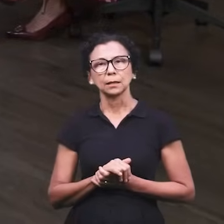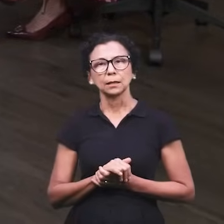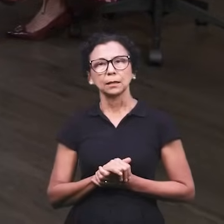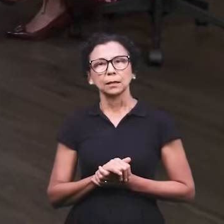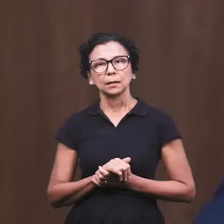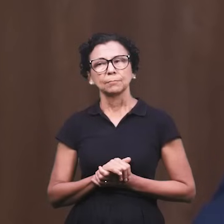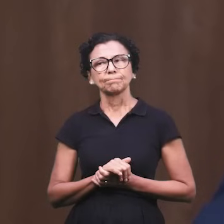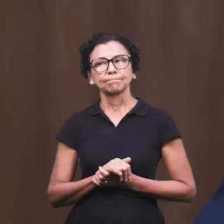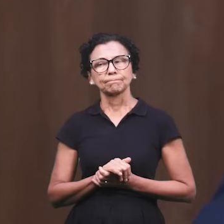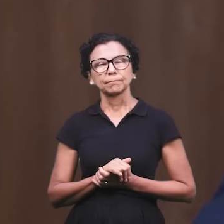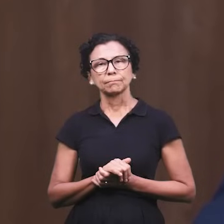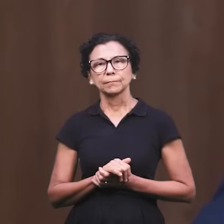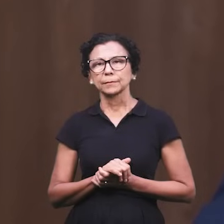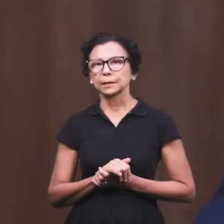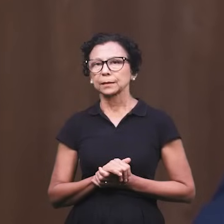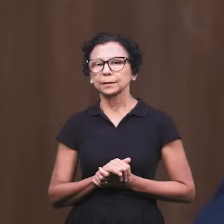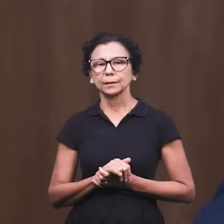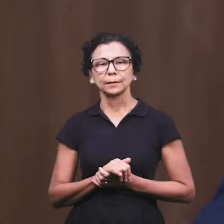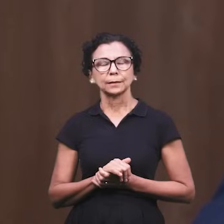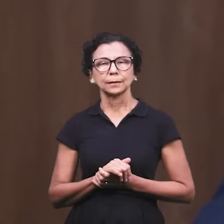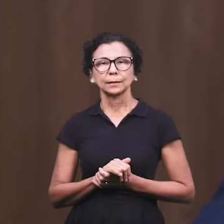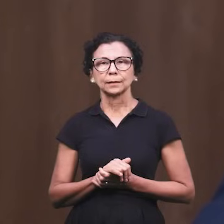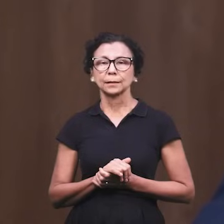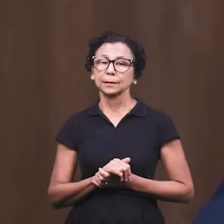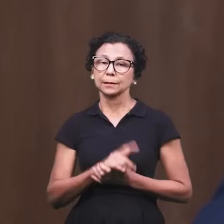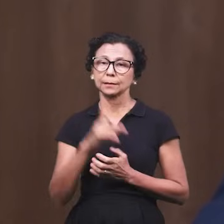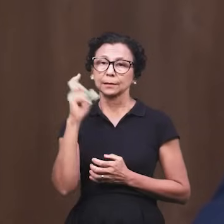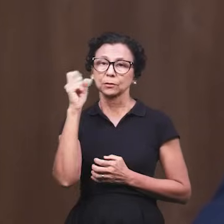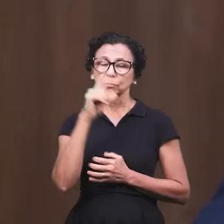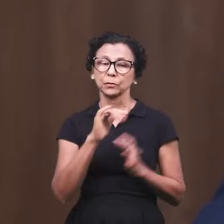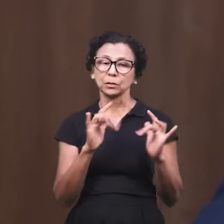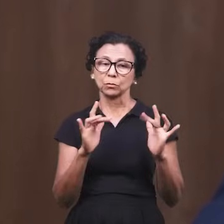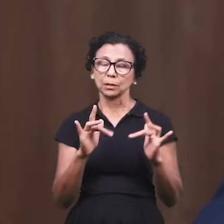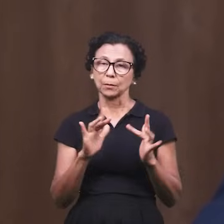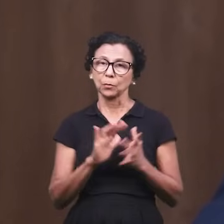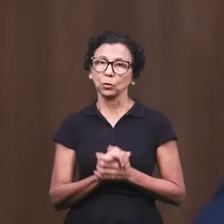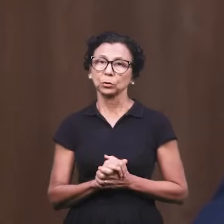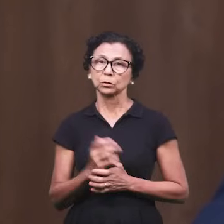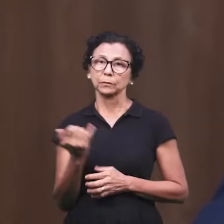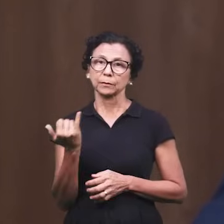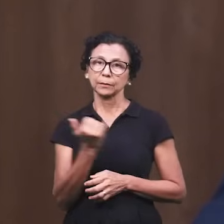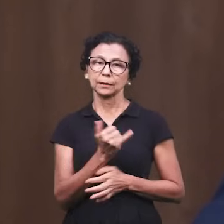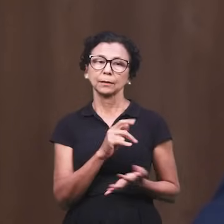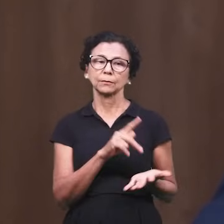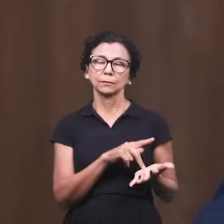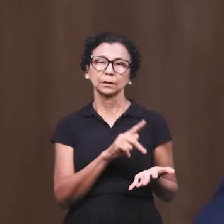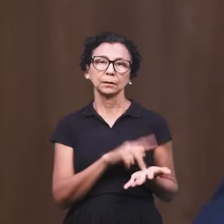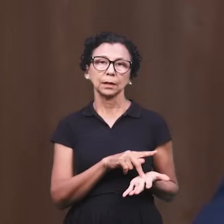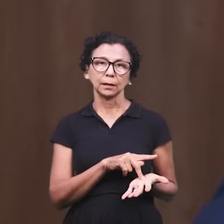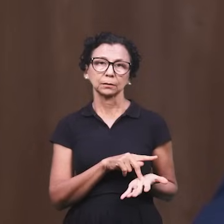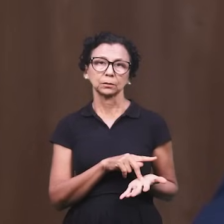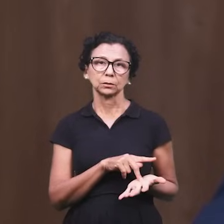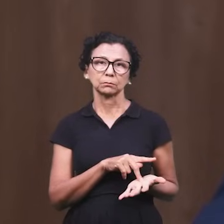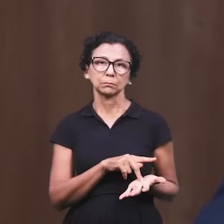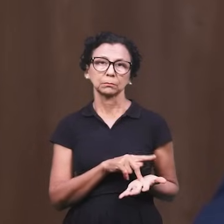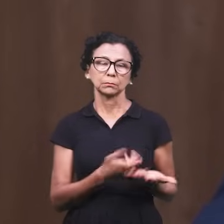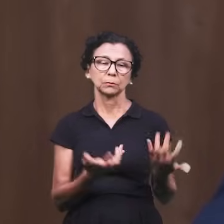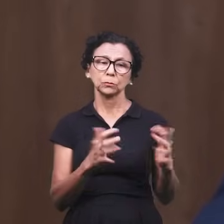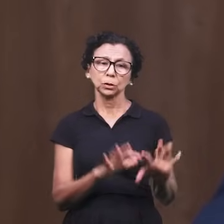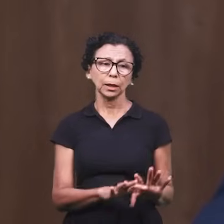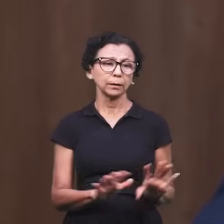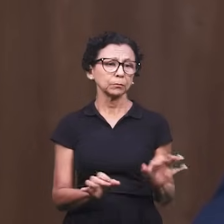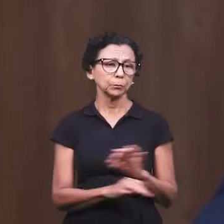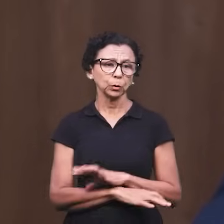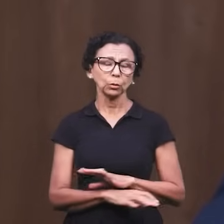dia, você vai ser sincero com seu irmão. Diz a palavra do Senhor: fale cada um a verdade ao seu companheiro. Nossa palavra é sim, sim e não,